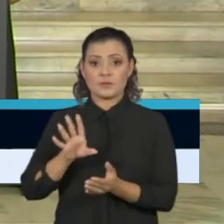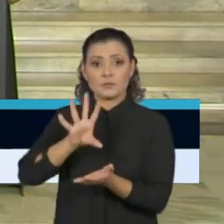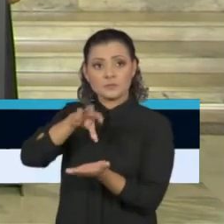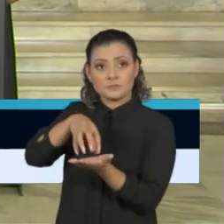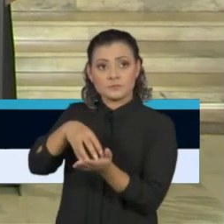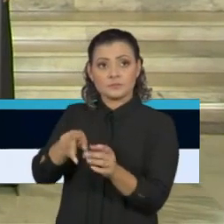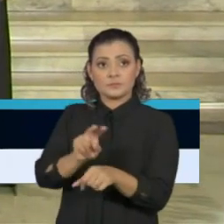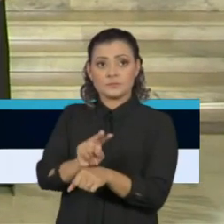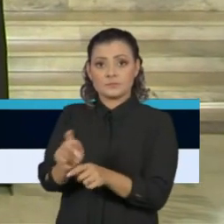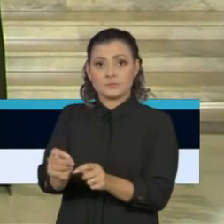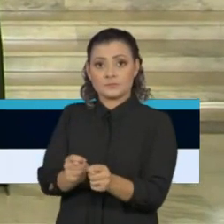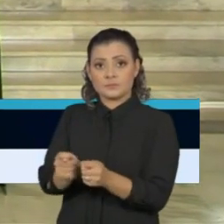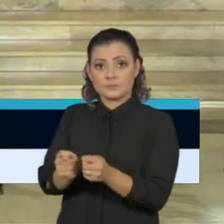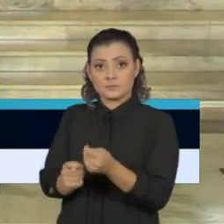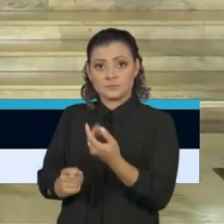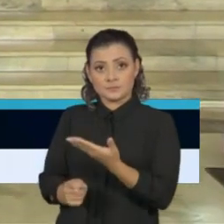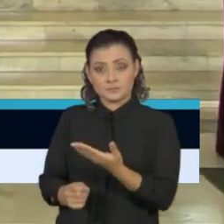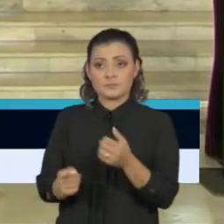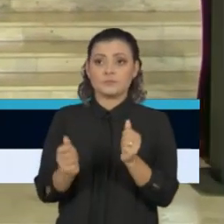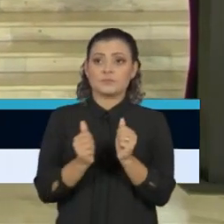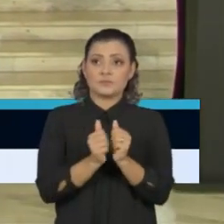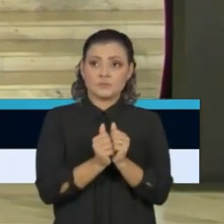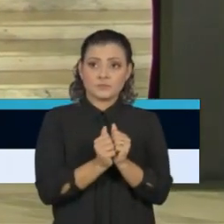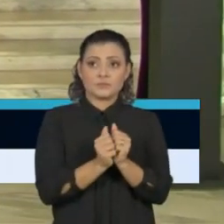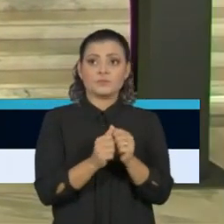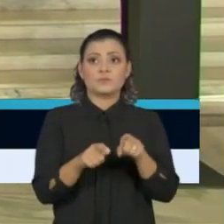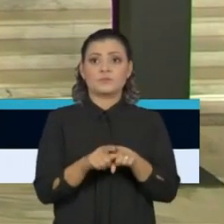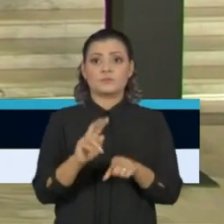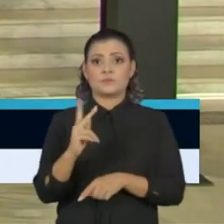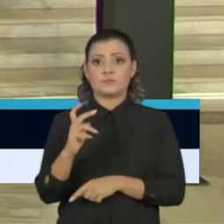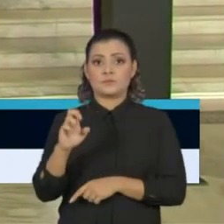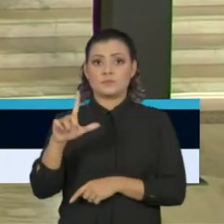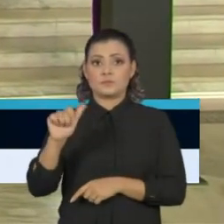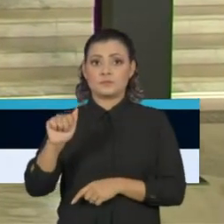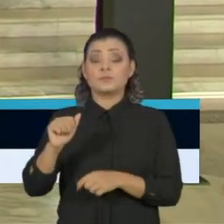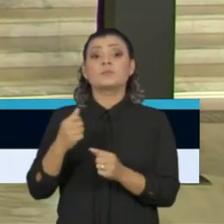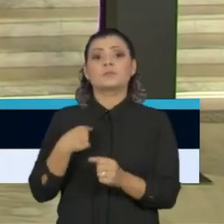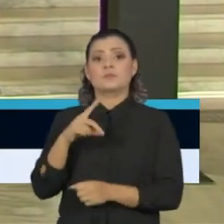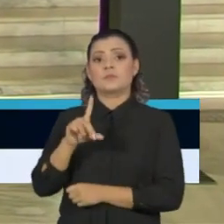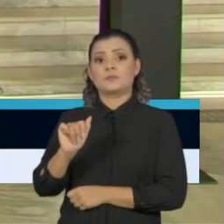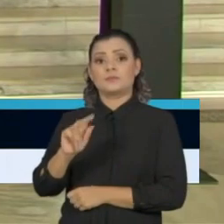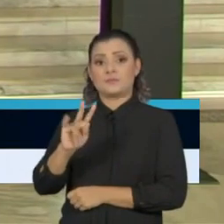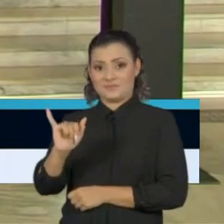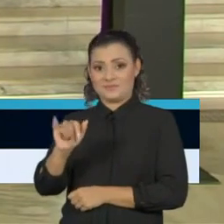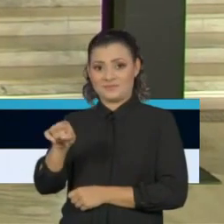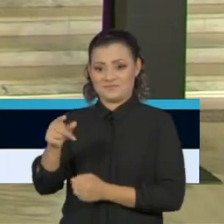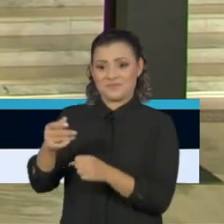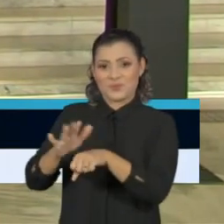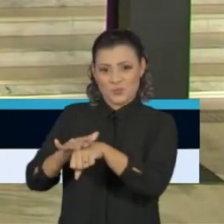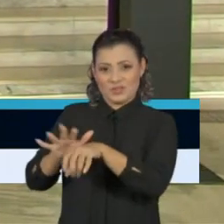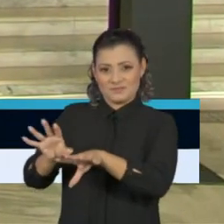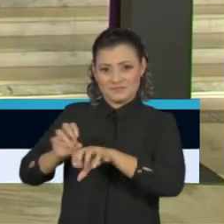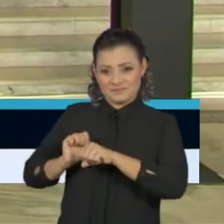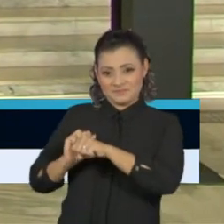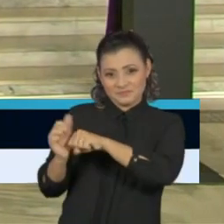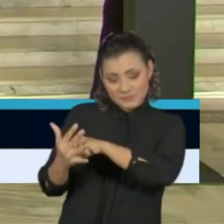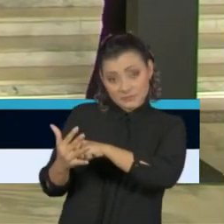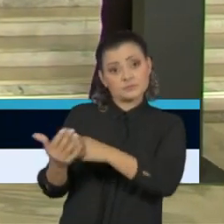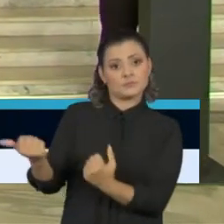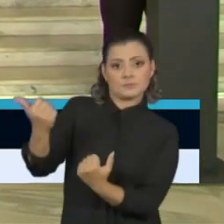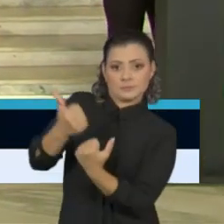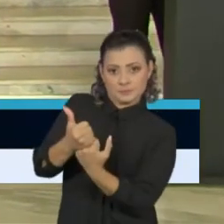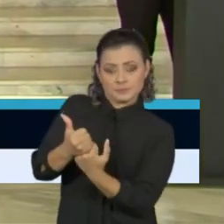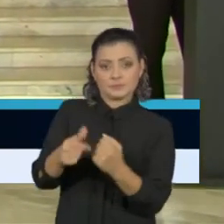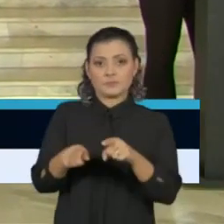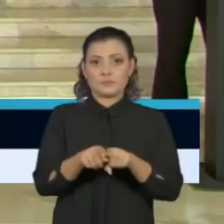do Covid-19, enquanto o doutor Davi Wipp está se recuperando, ele está nos assistindo da sua casa. Dimas Covas, diretor do